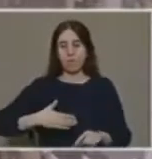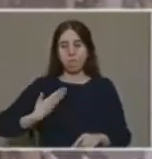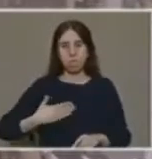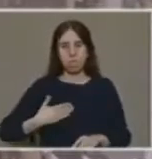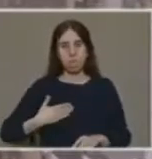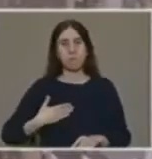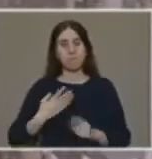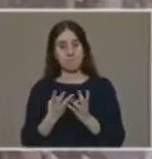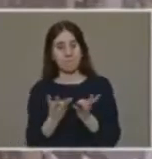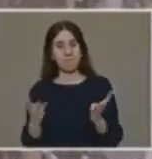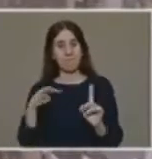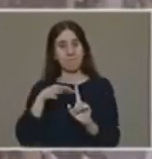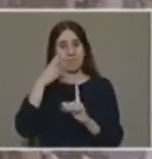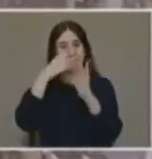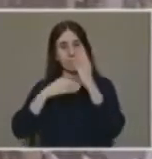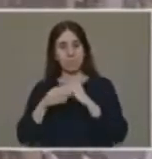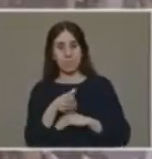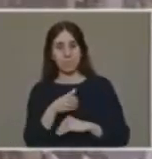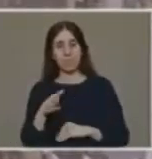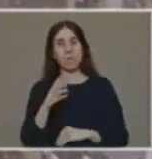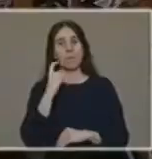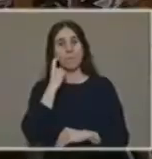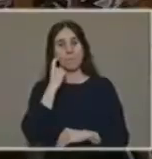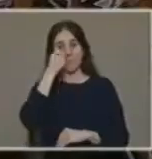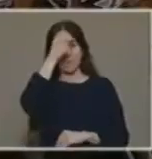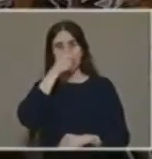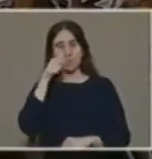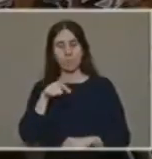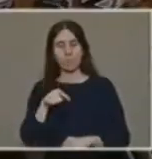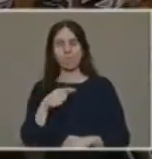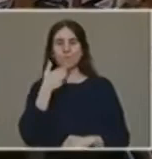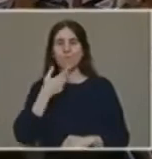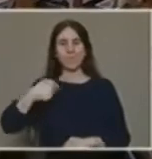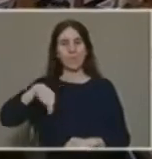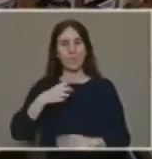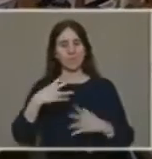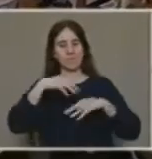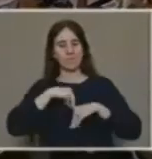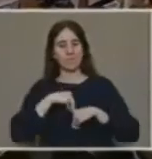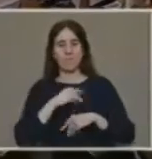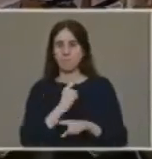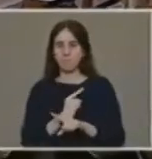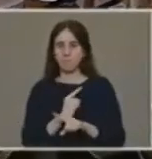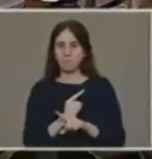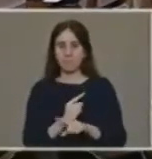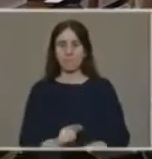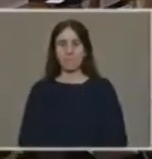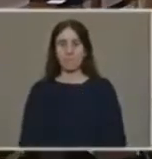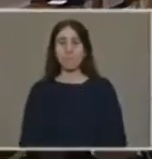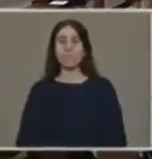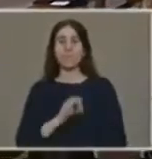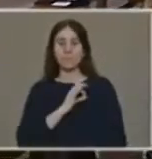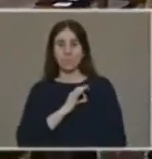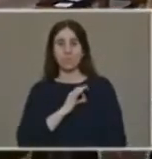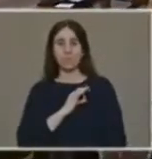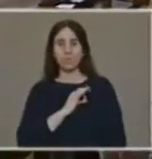experienciado pelos discípulos no domingo de Páscoa é também a experiência que nós fazemos. O Senhor está para